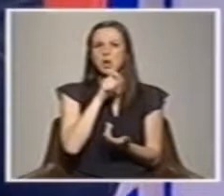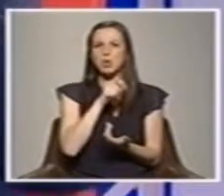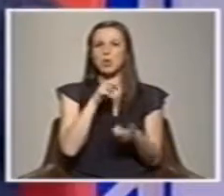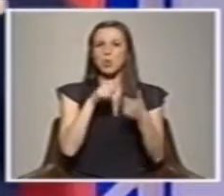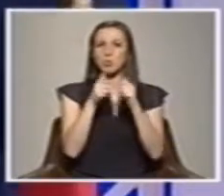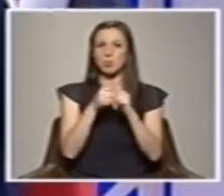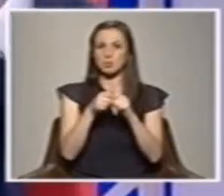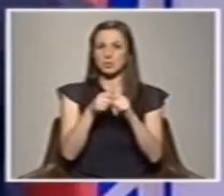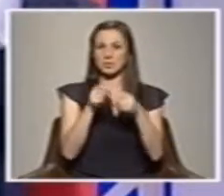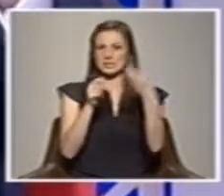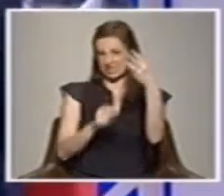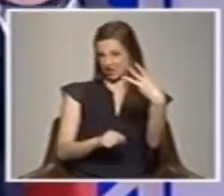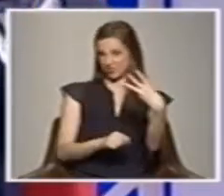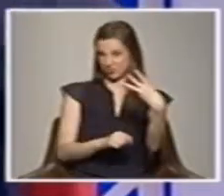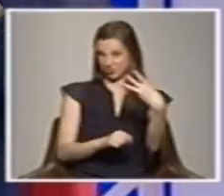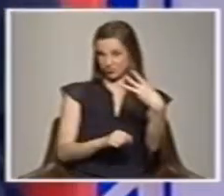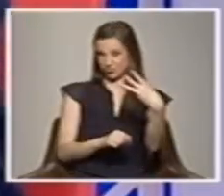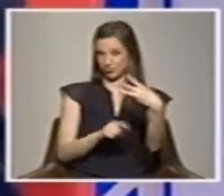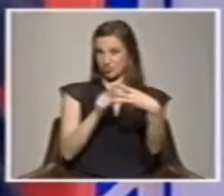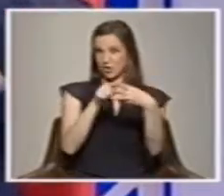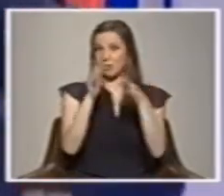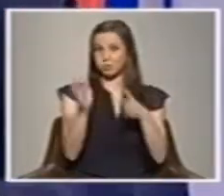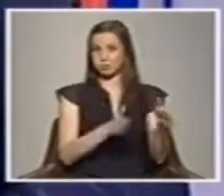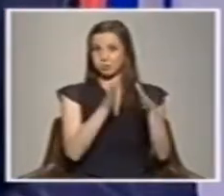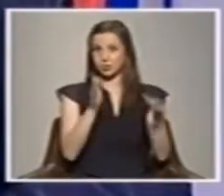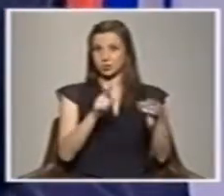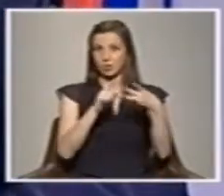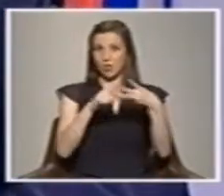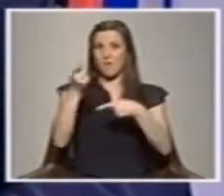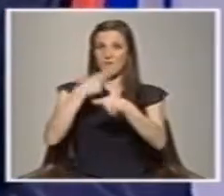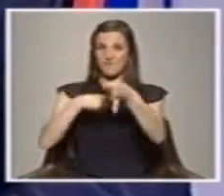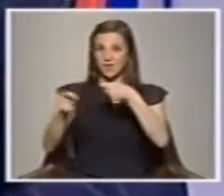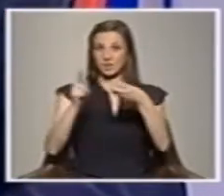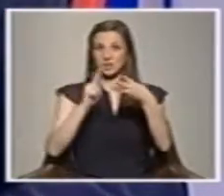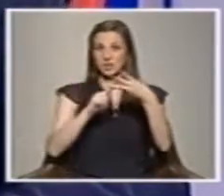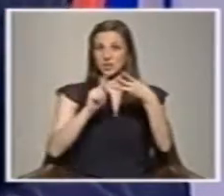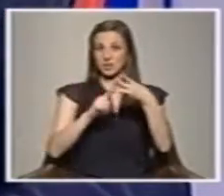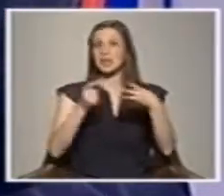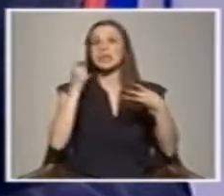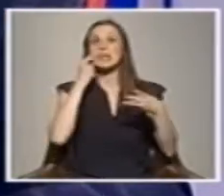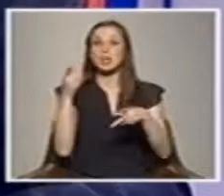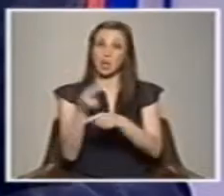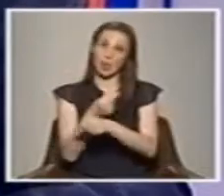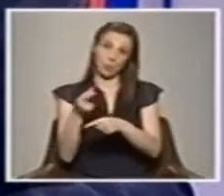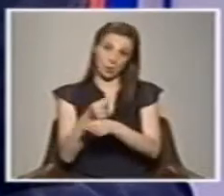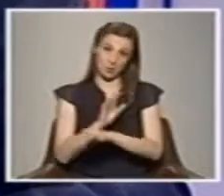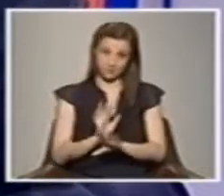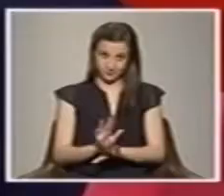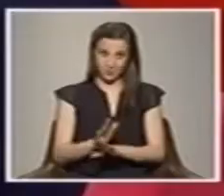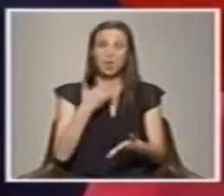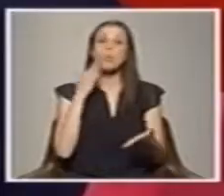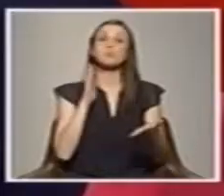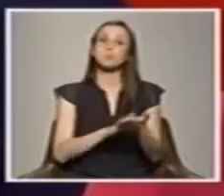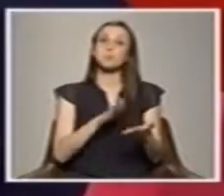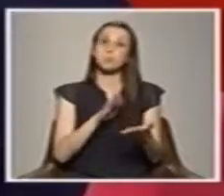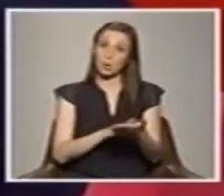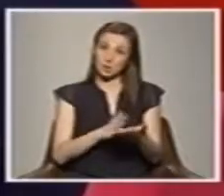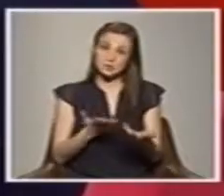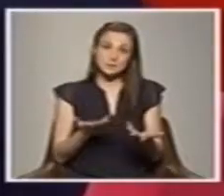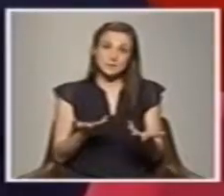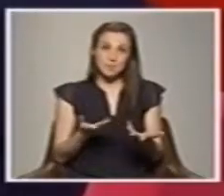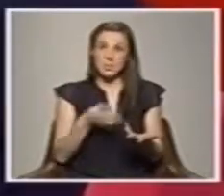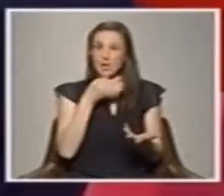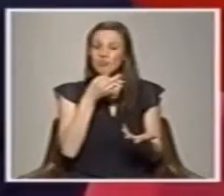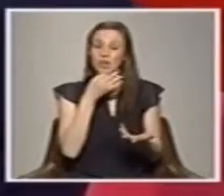em três, que é a produção, que é a distribuição e que é o consumo. Neste caso dos restaurantes, estamos a falar